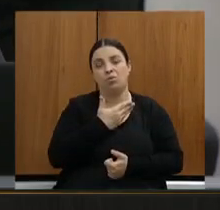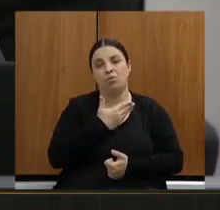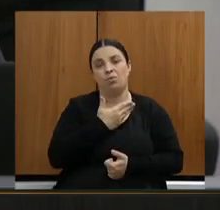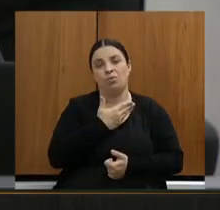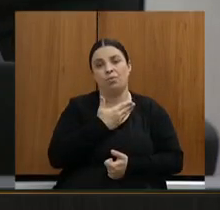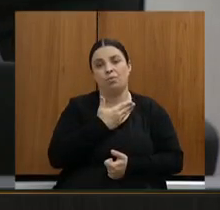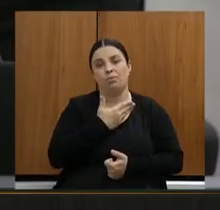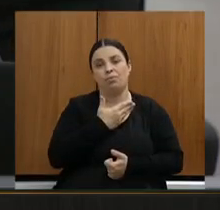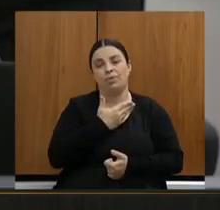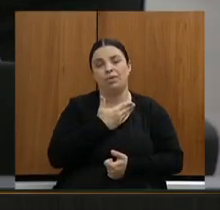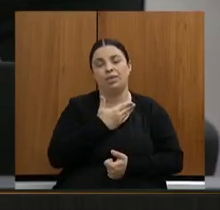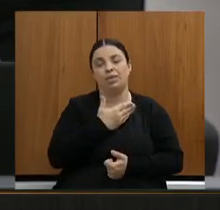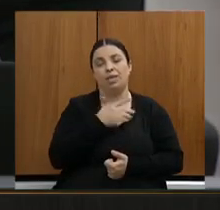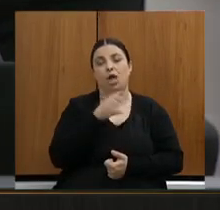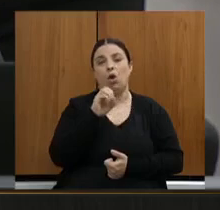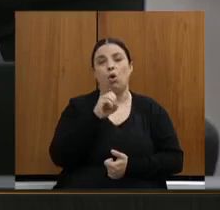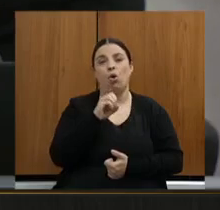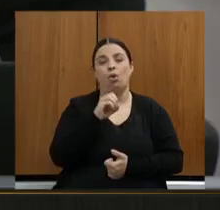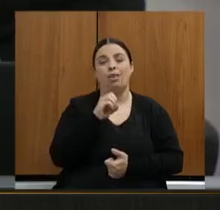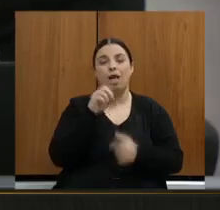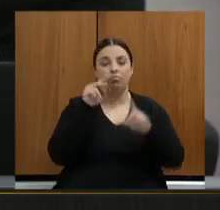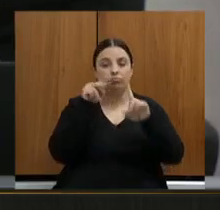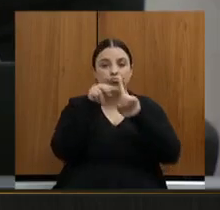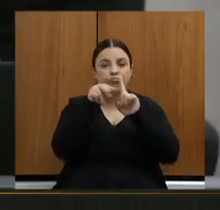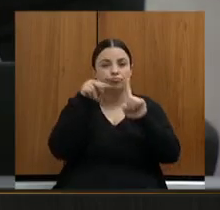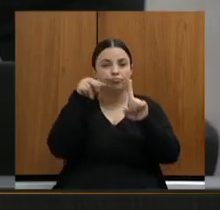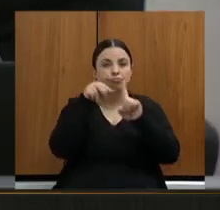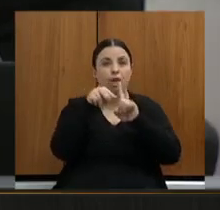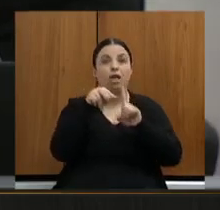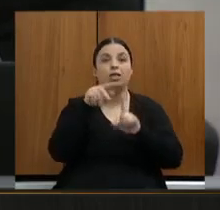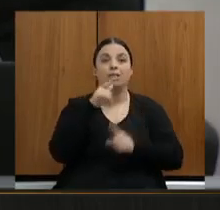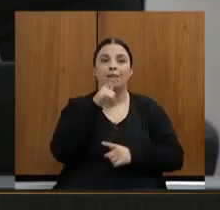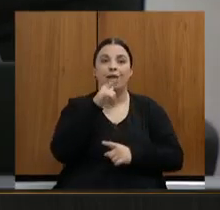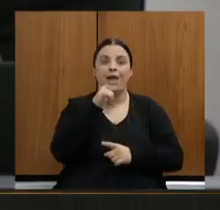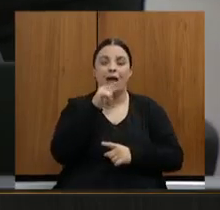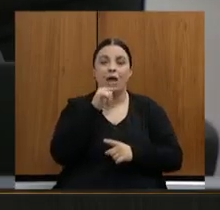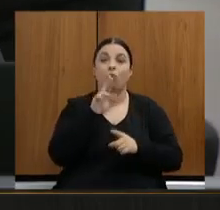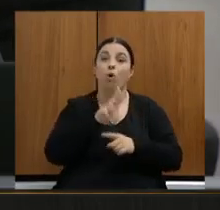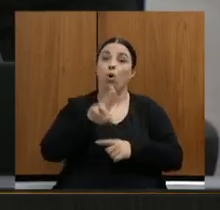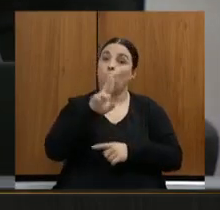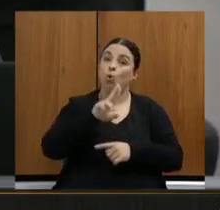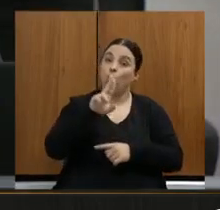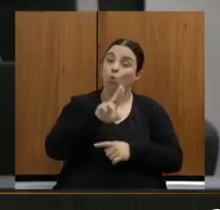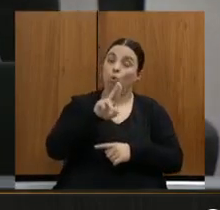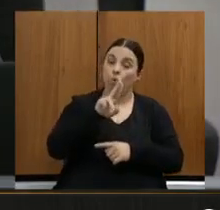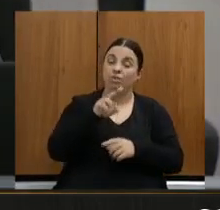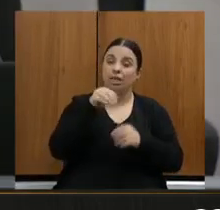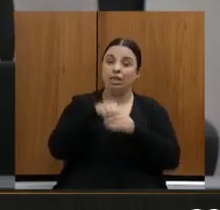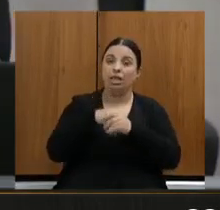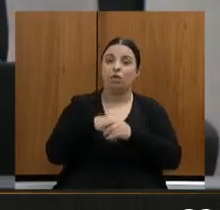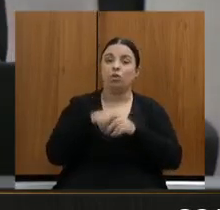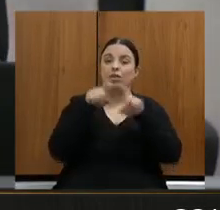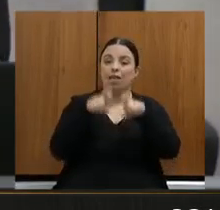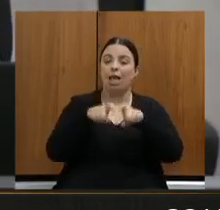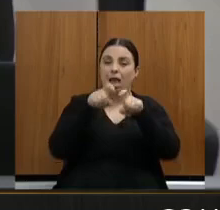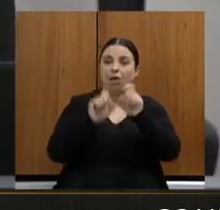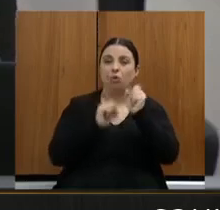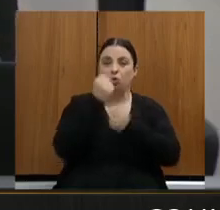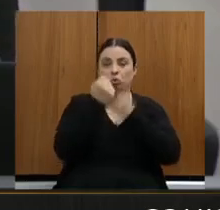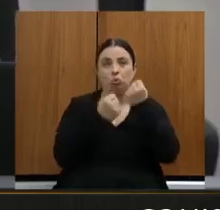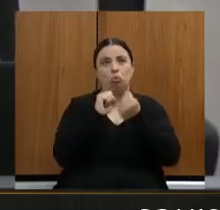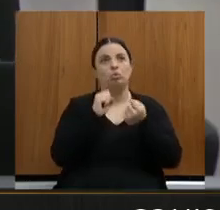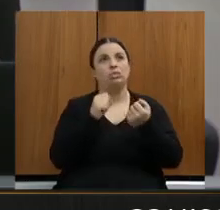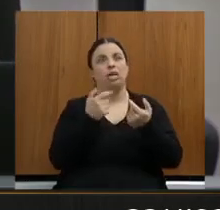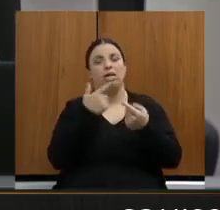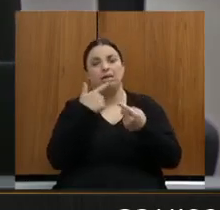a porta habilidade de água utilizada por agroindústrias de pequeno porte queijarias